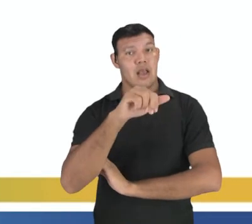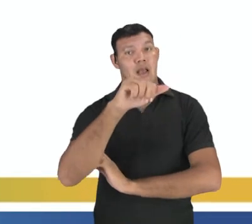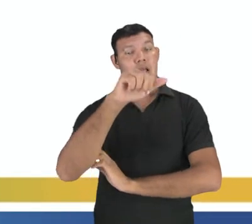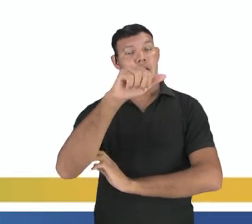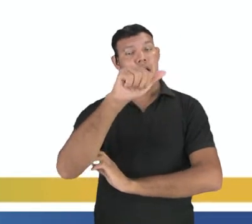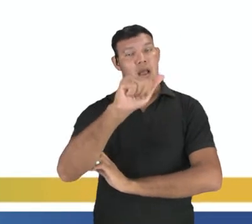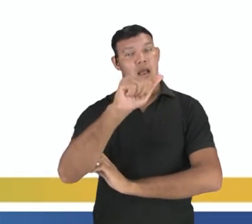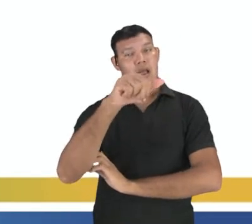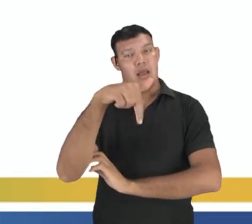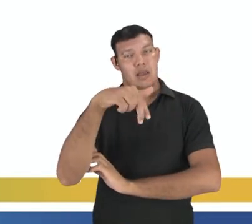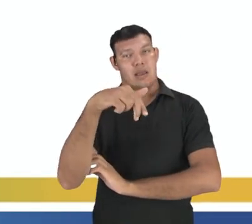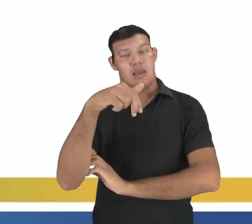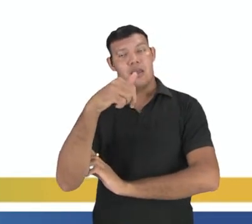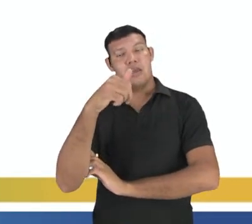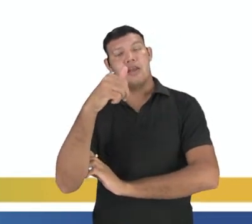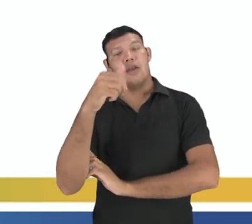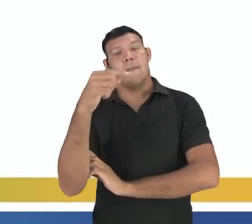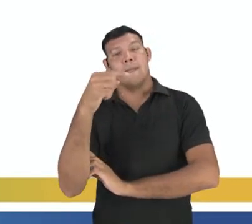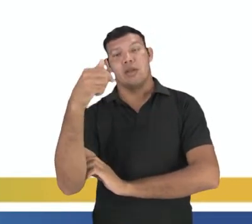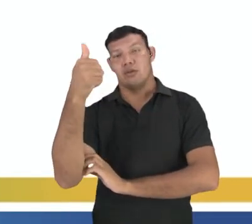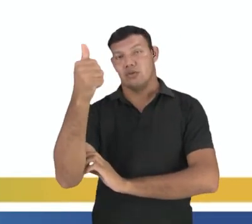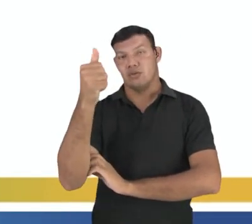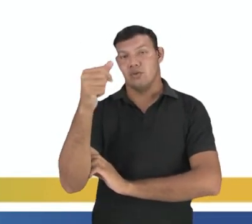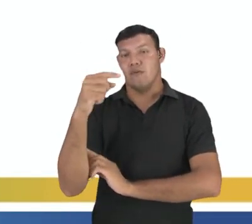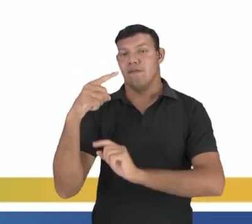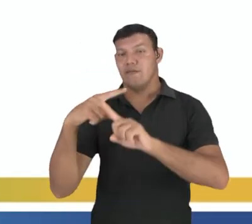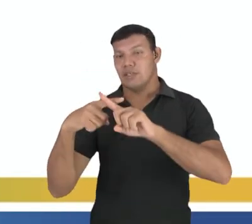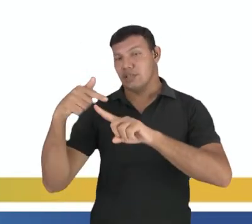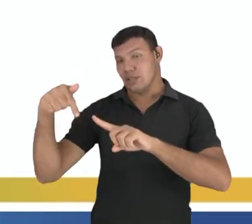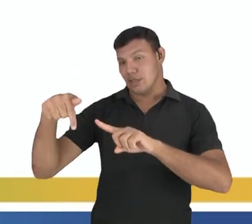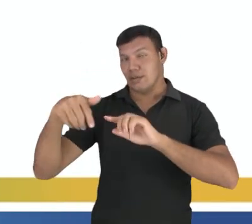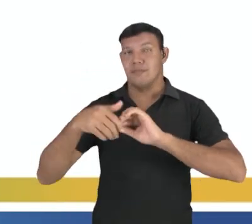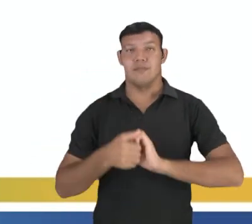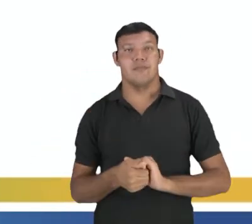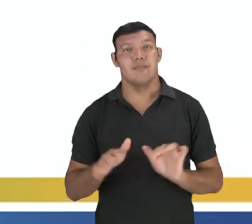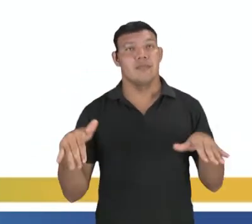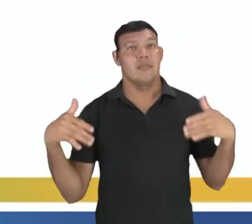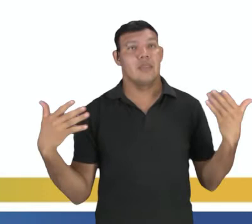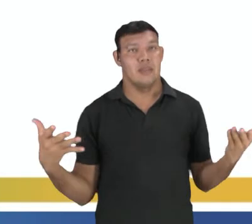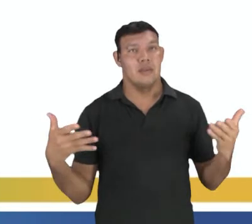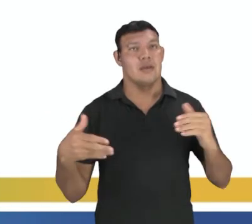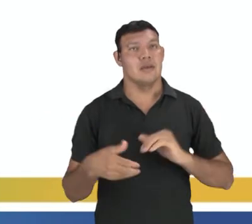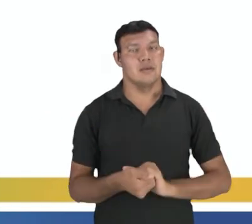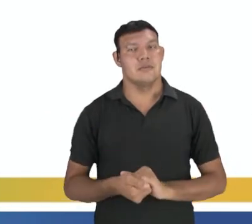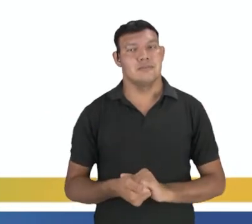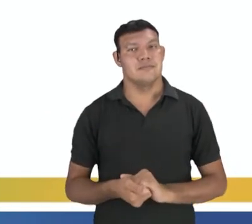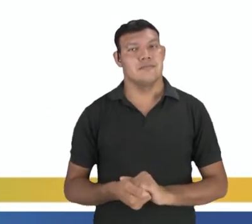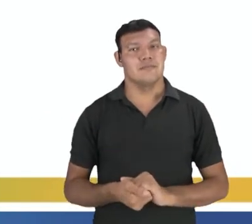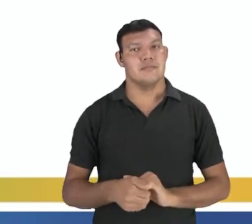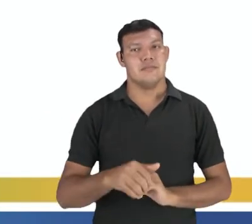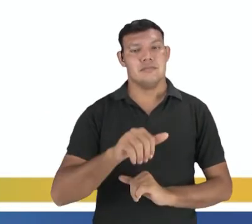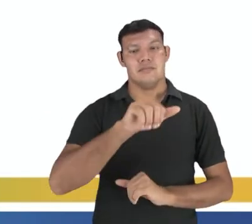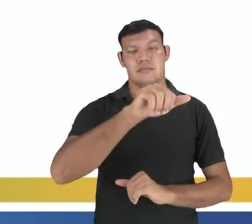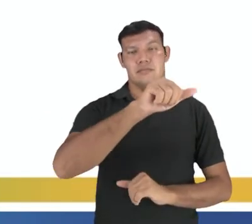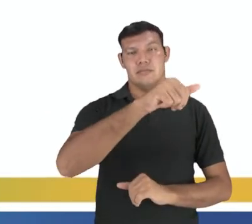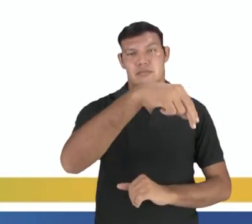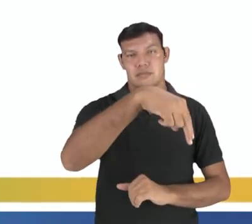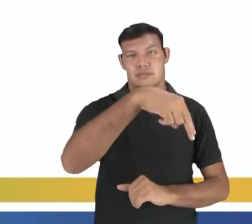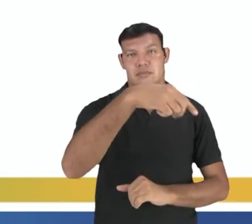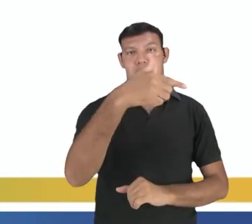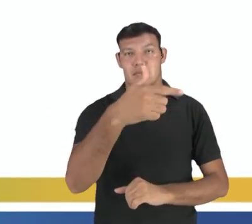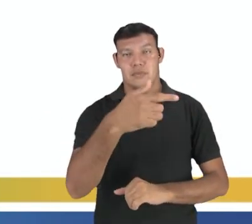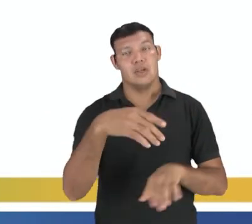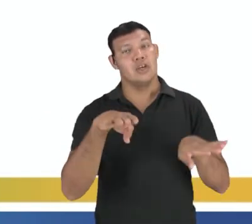1, vezes Q, tá? Com N2 e